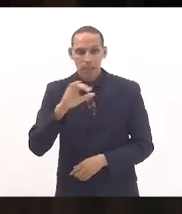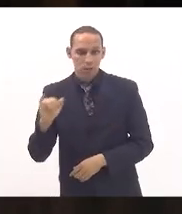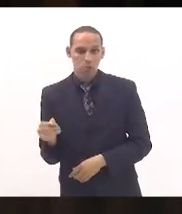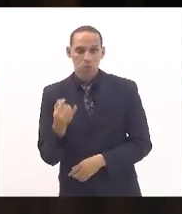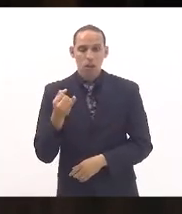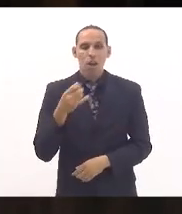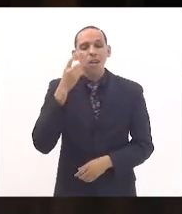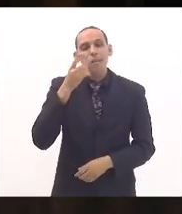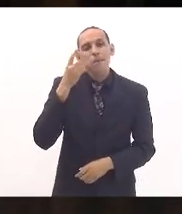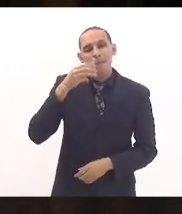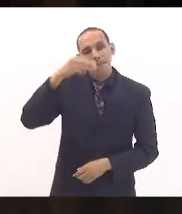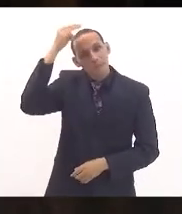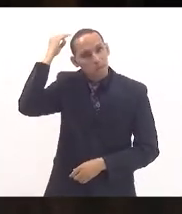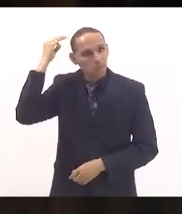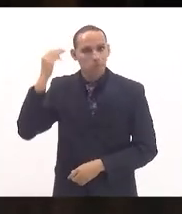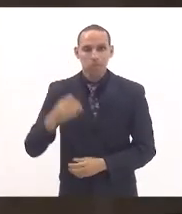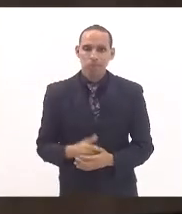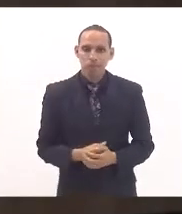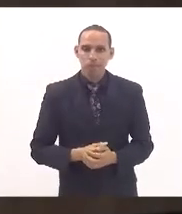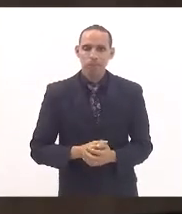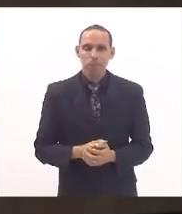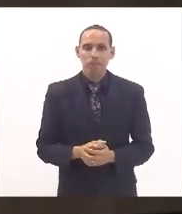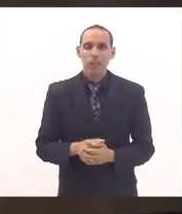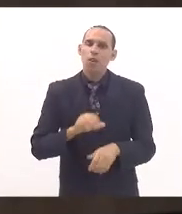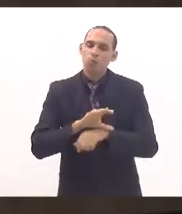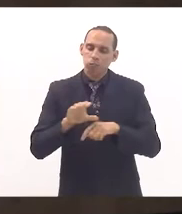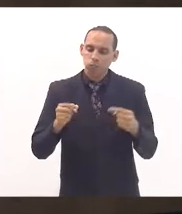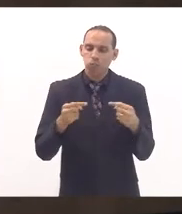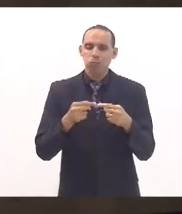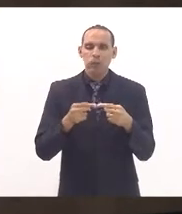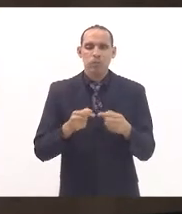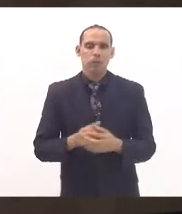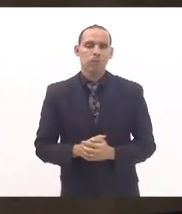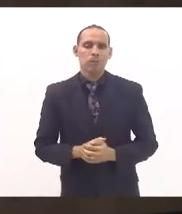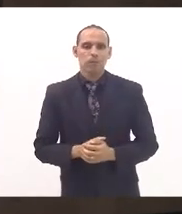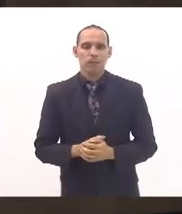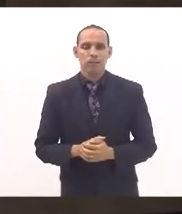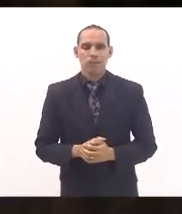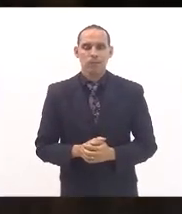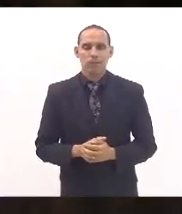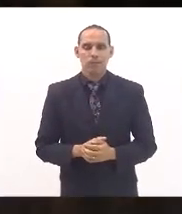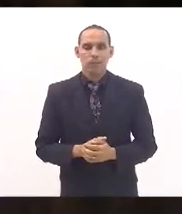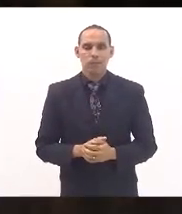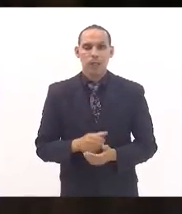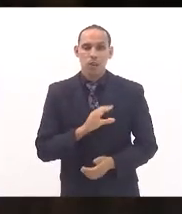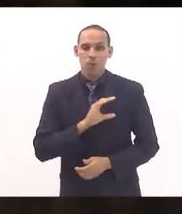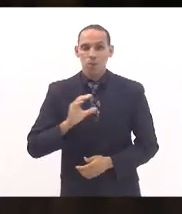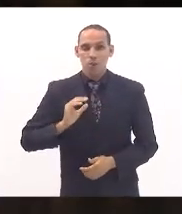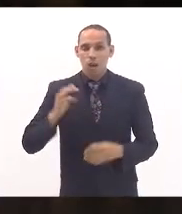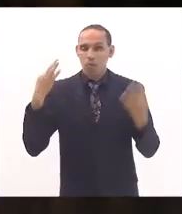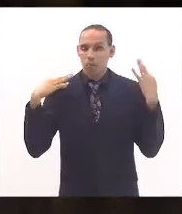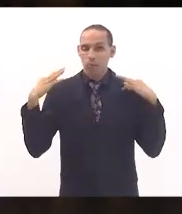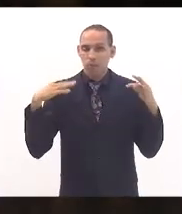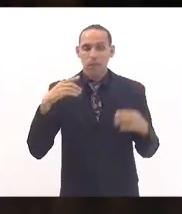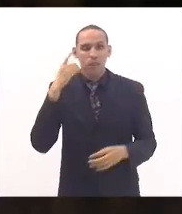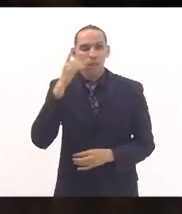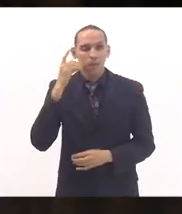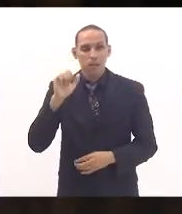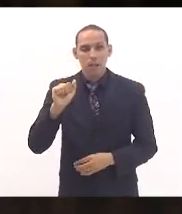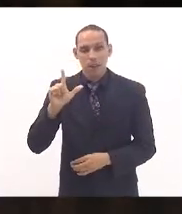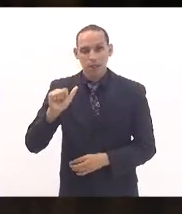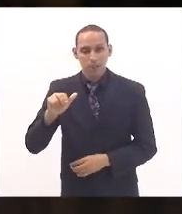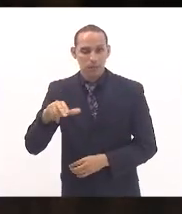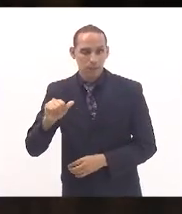deputado Márcio Pacheco. Parecer pela constitucionalidade. Pela Comissão de Turismo, deputada